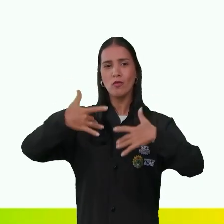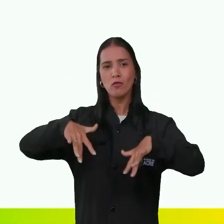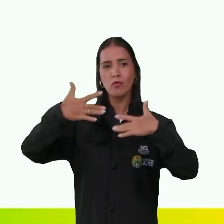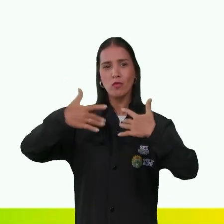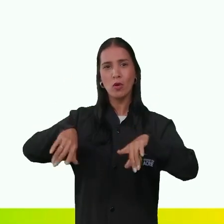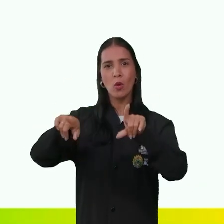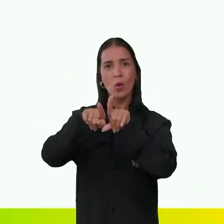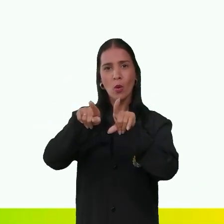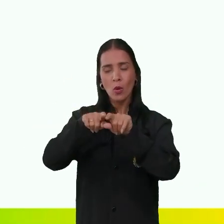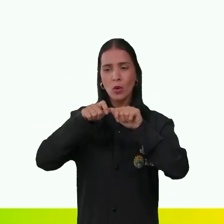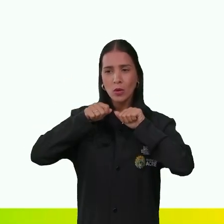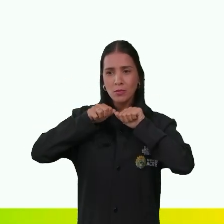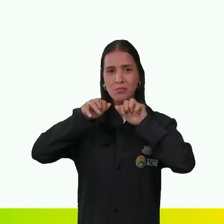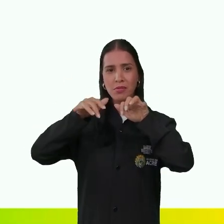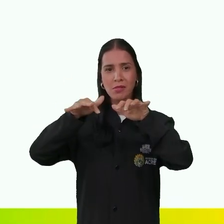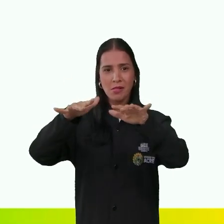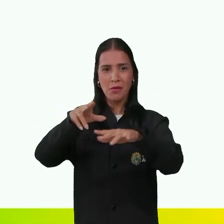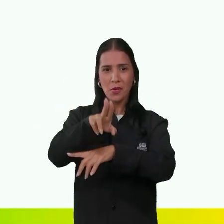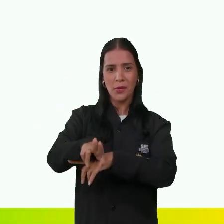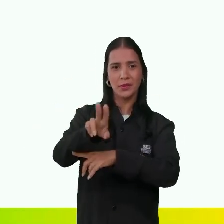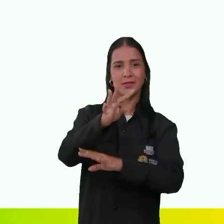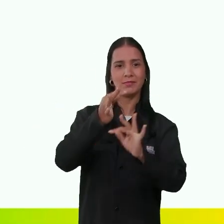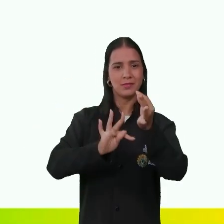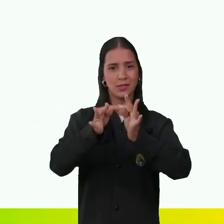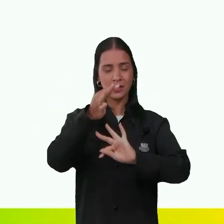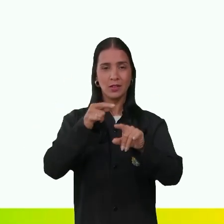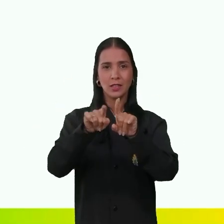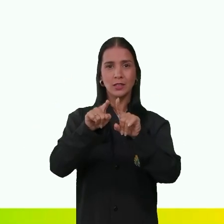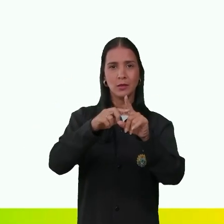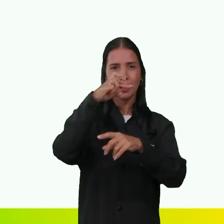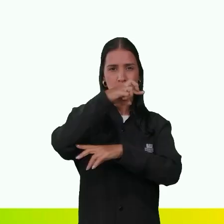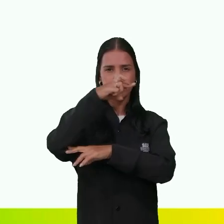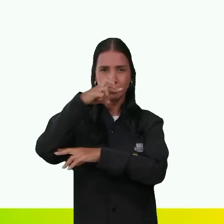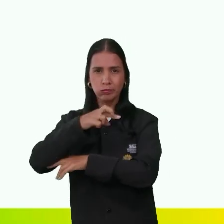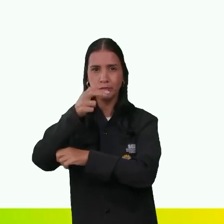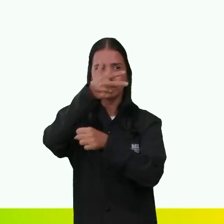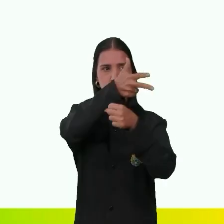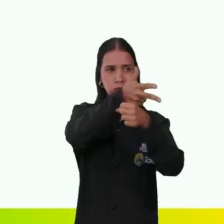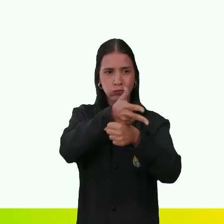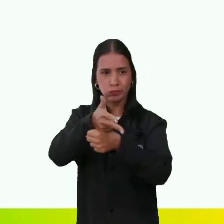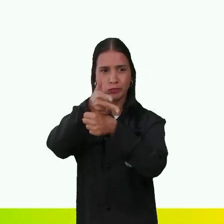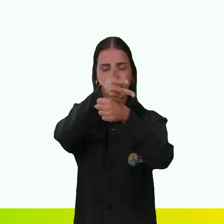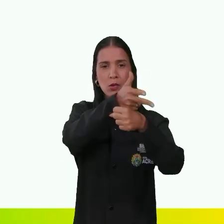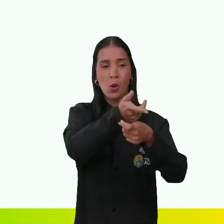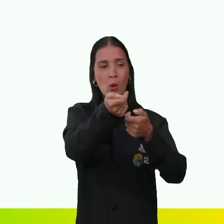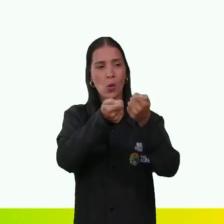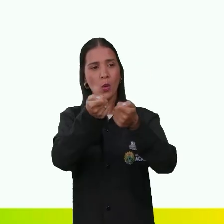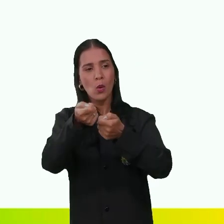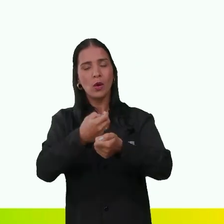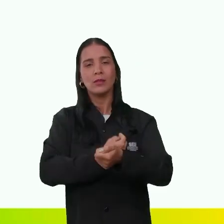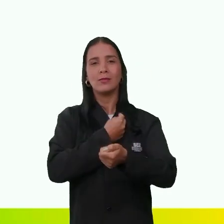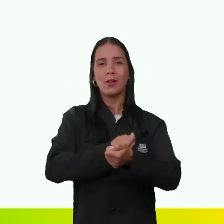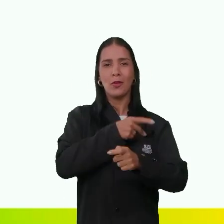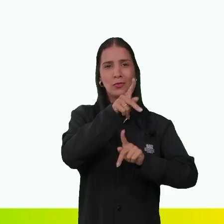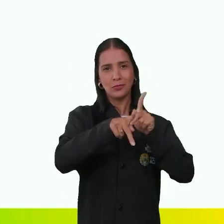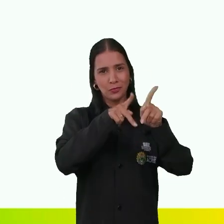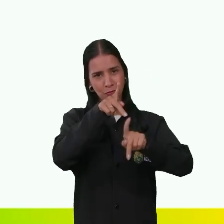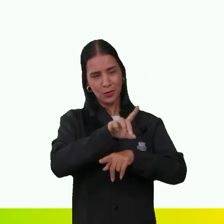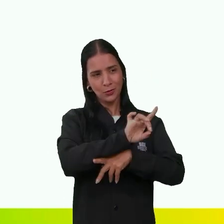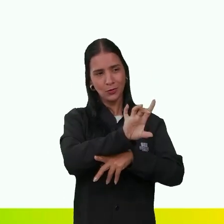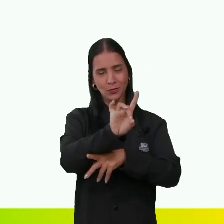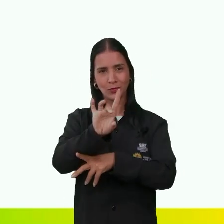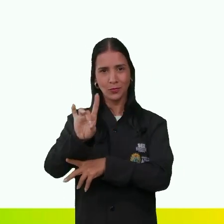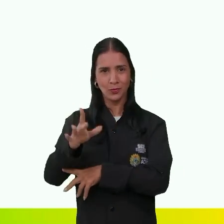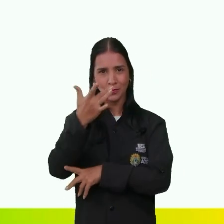difusa, utilizando a tecnologia e a vigilância para controlar a vida cotidiana dos